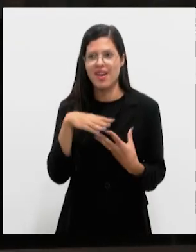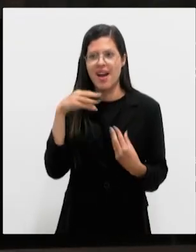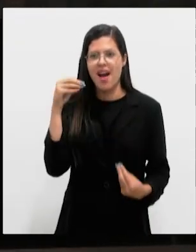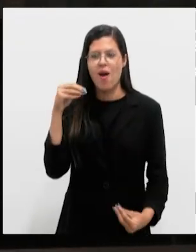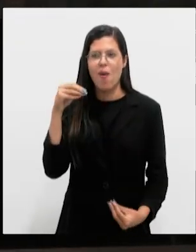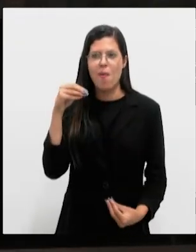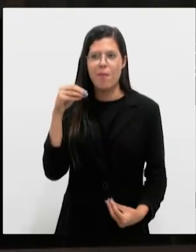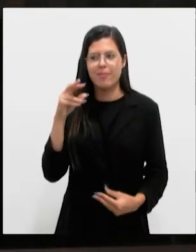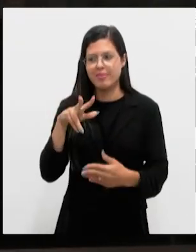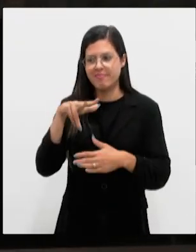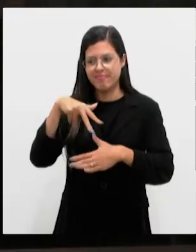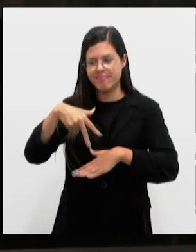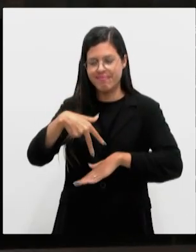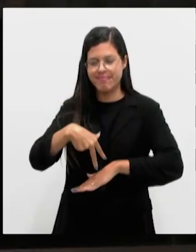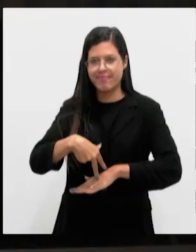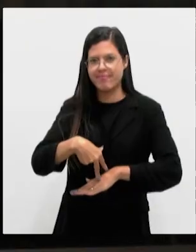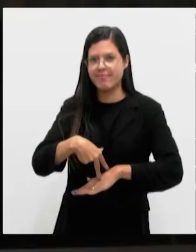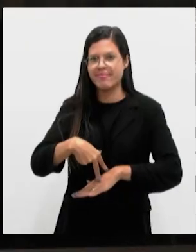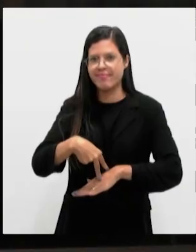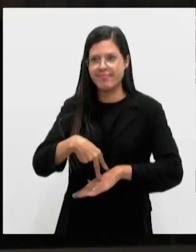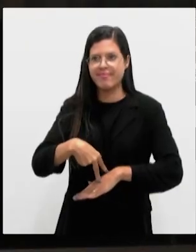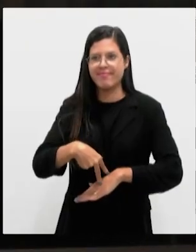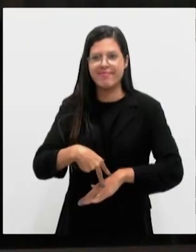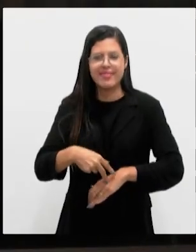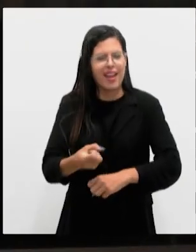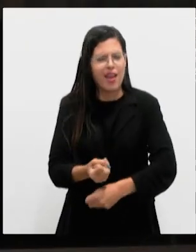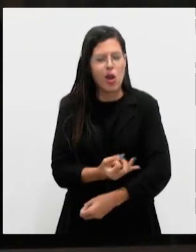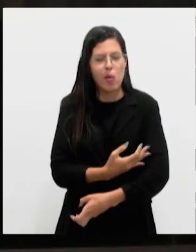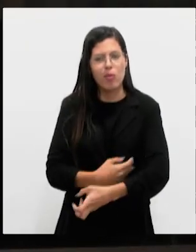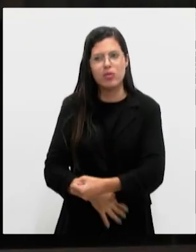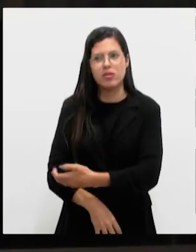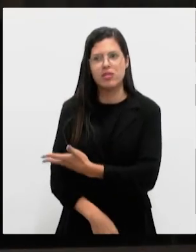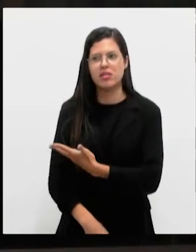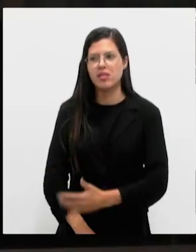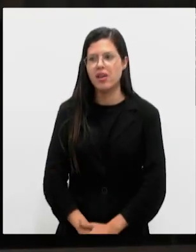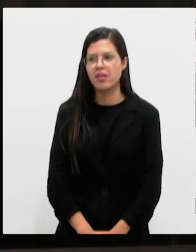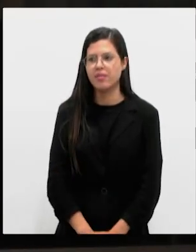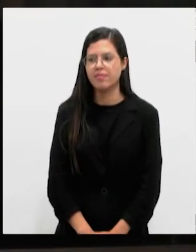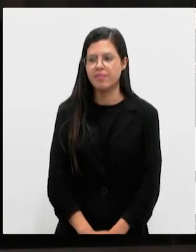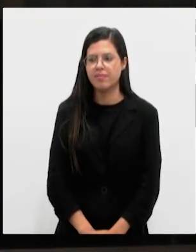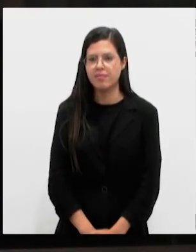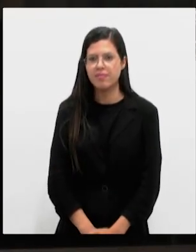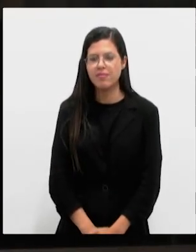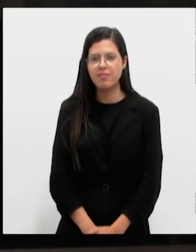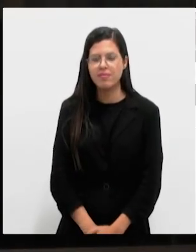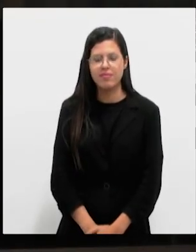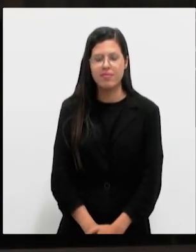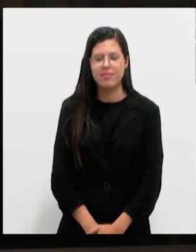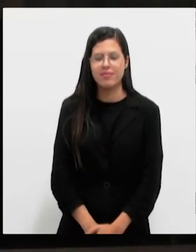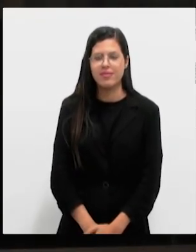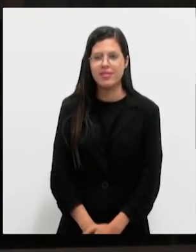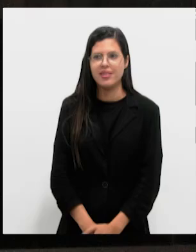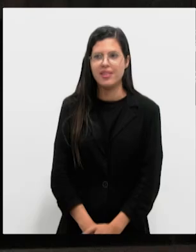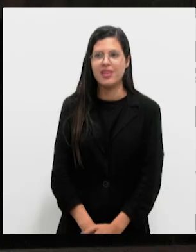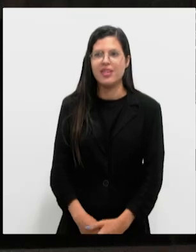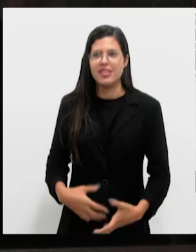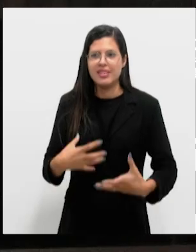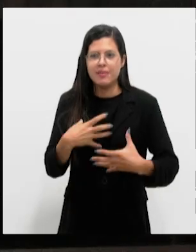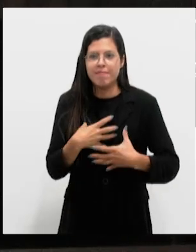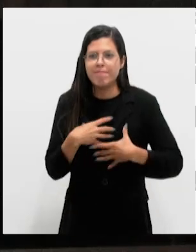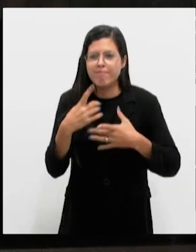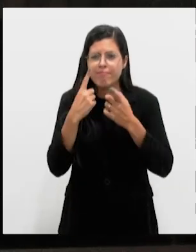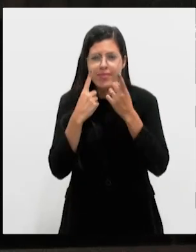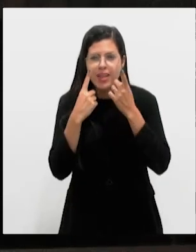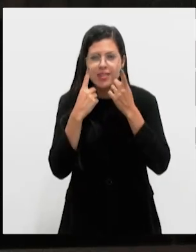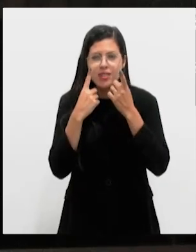esse púlpito e trazendo toda a emoção. Mais um pouco eu me debulharia em lágrimas, mas